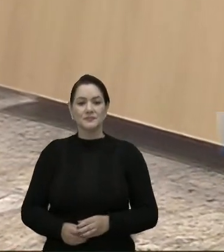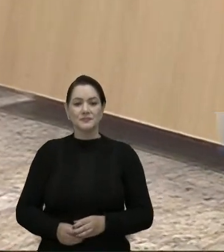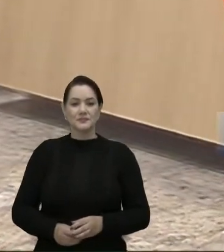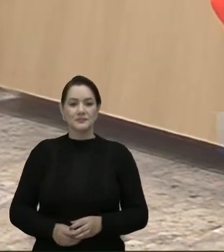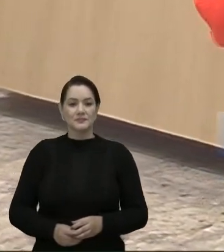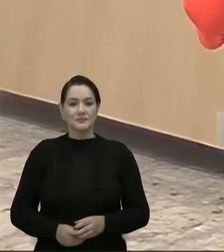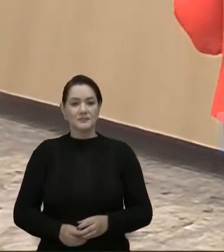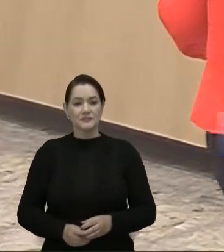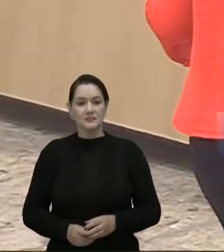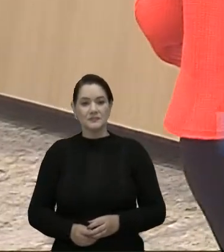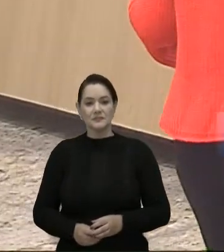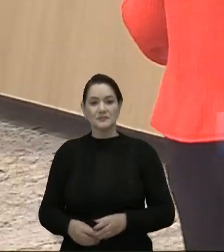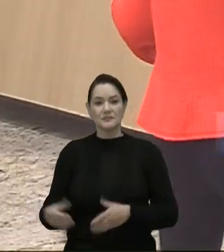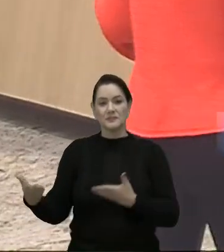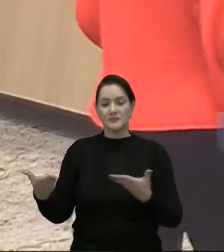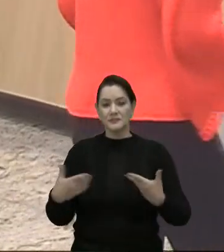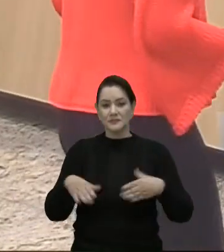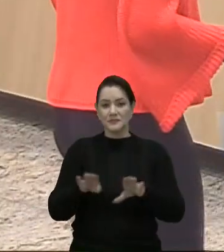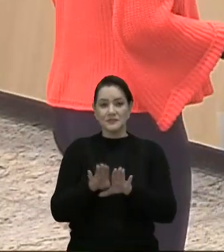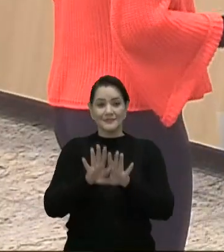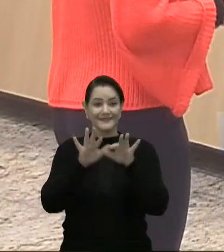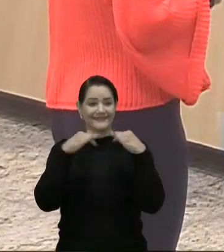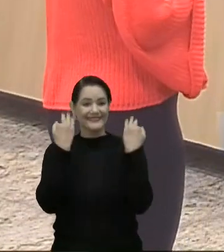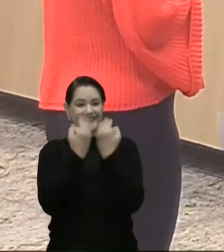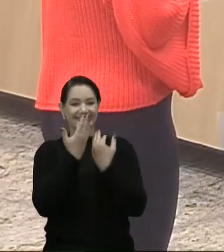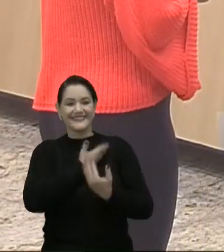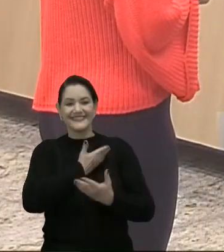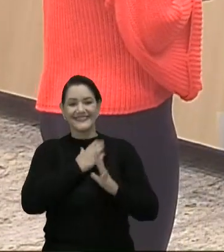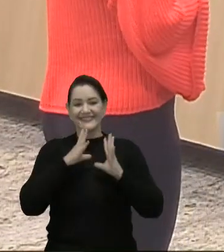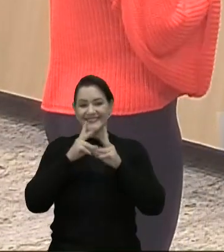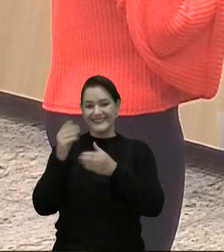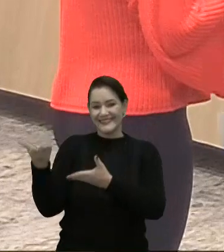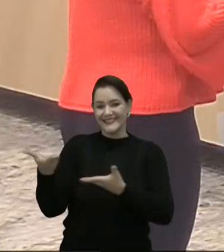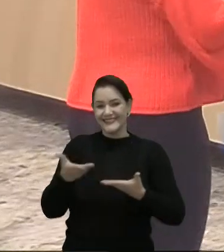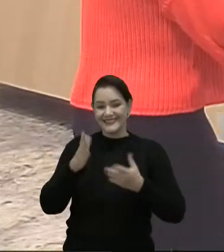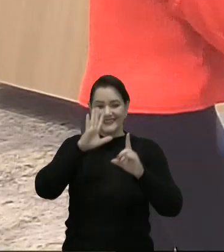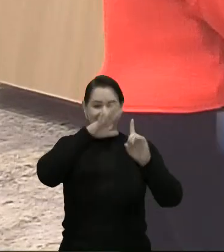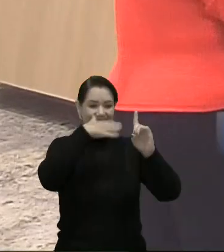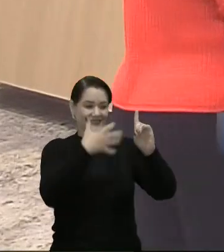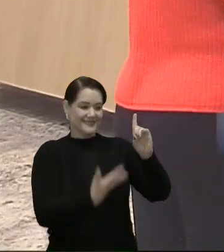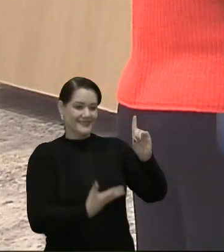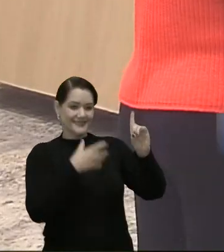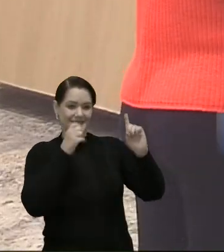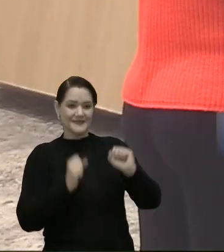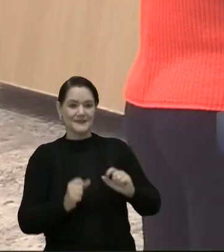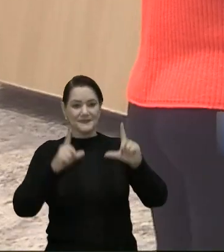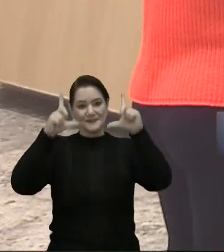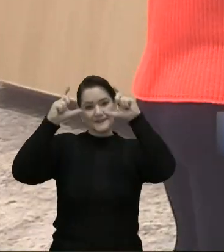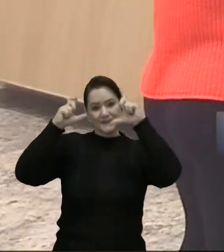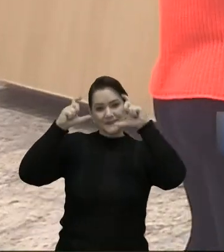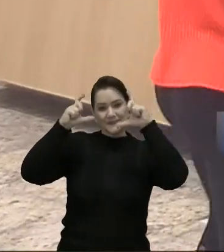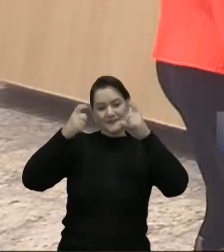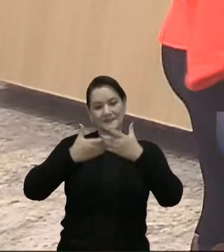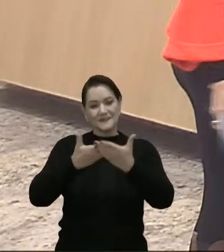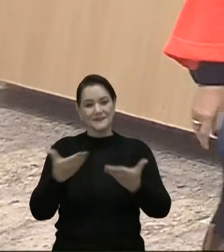Nós já convidamos também os familiares, amigos, todos os convidados da homenageada, para que possam vir fazer a foto com ela.